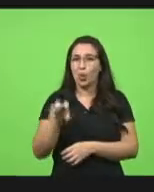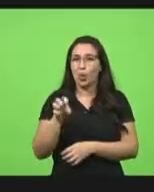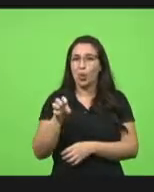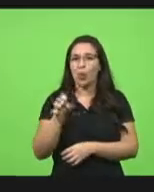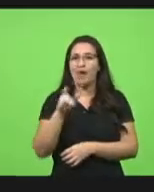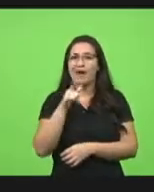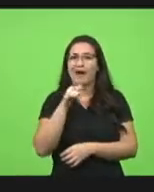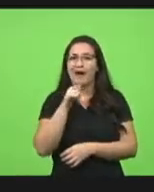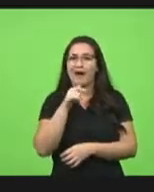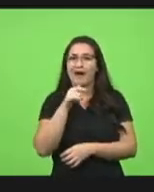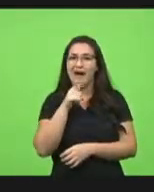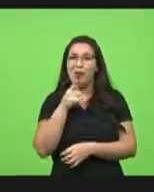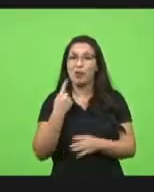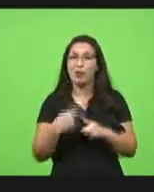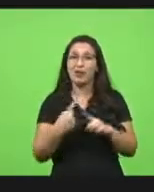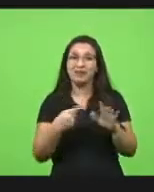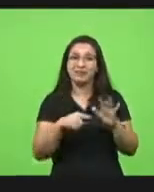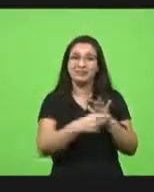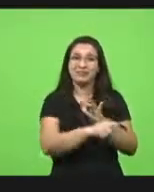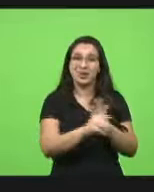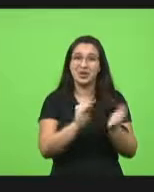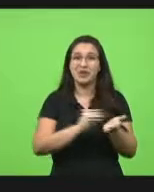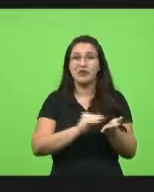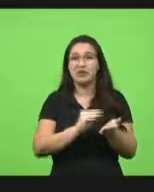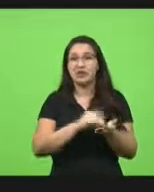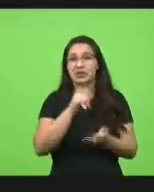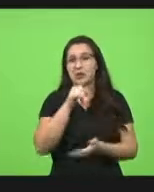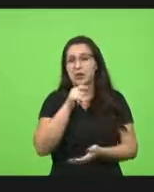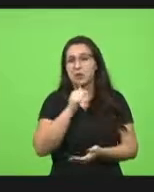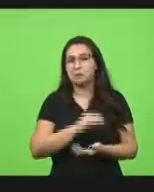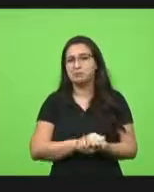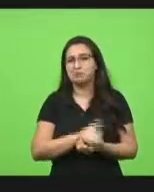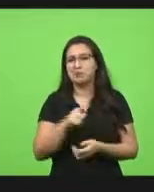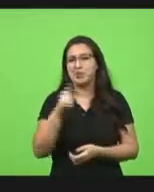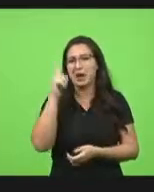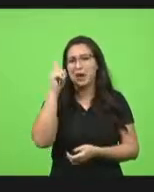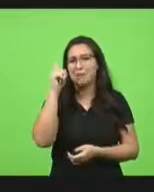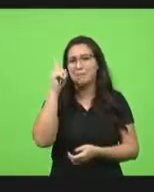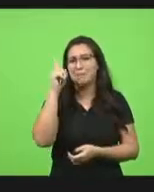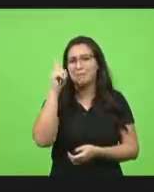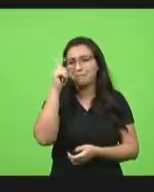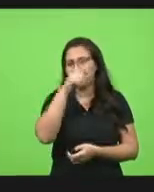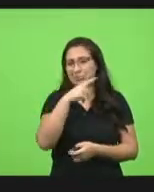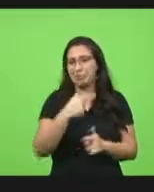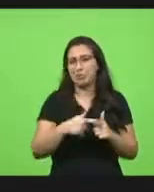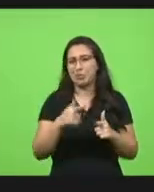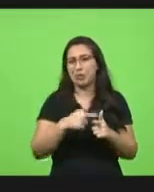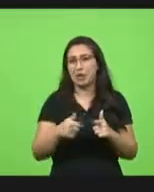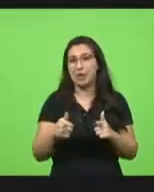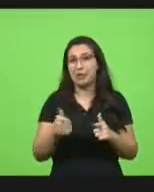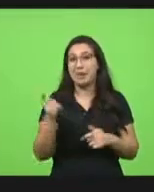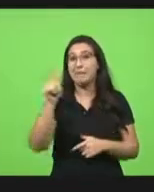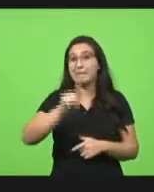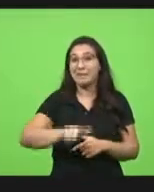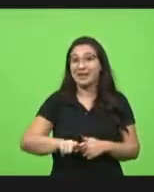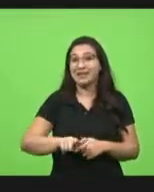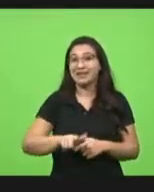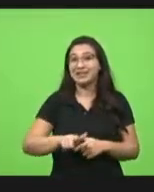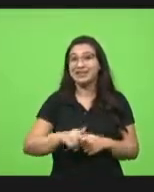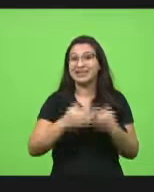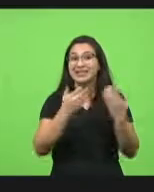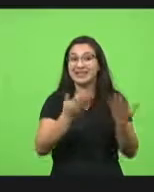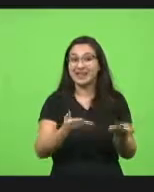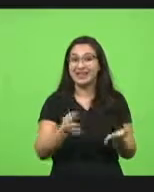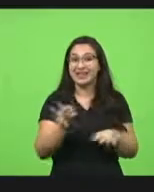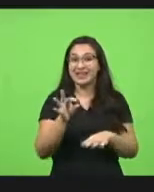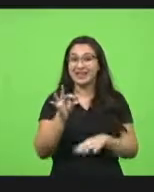interior que estão sem água. Então, a estiagem é um problema sério. E a outra é essa questão da praga, da cigarrinha que atingiu as lavouras